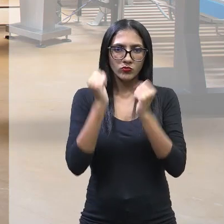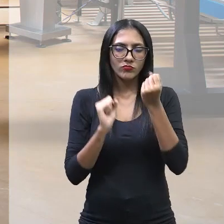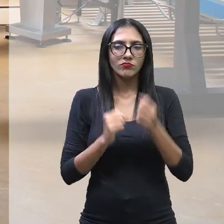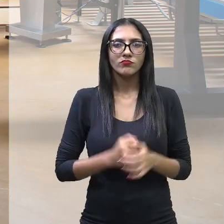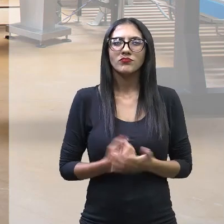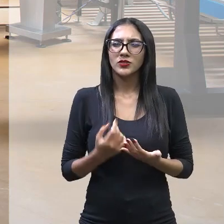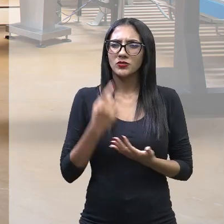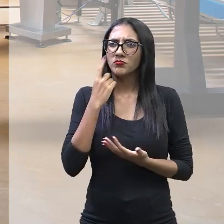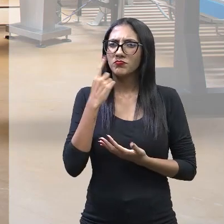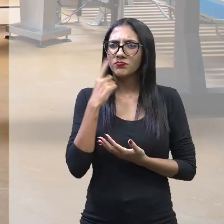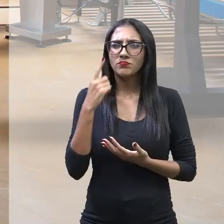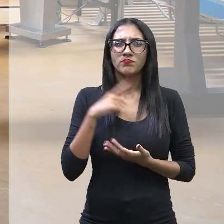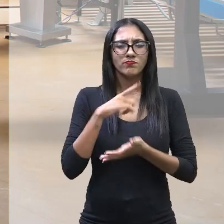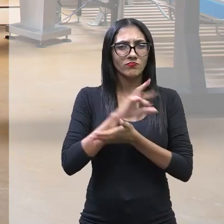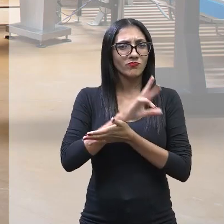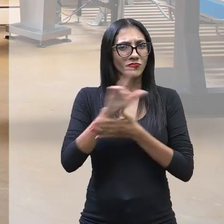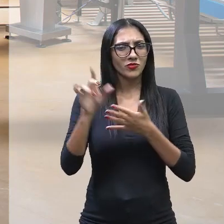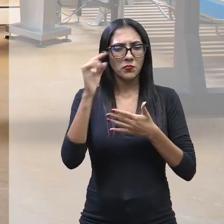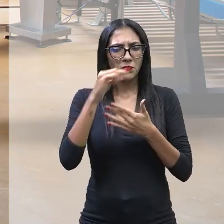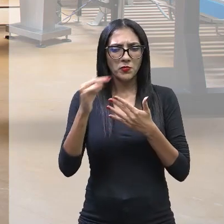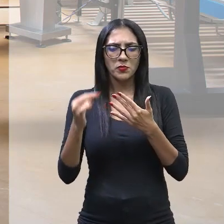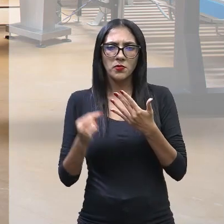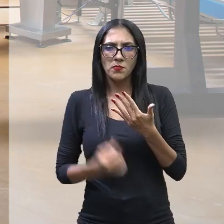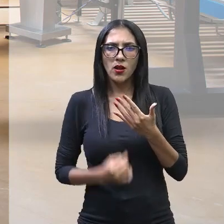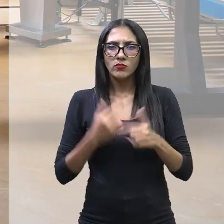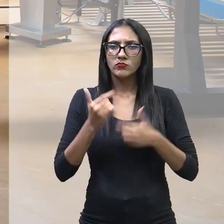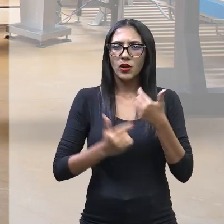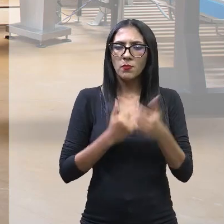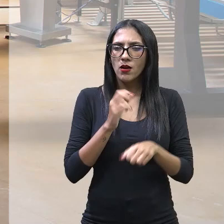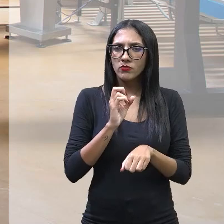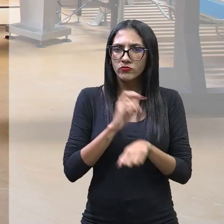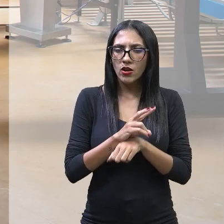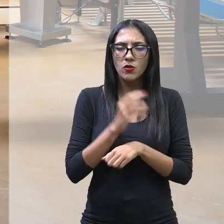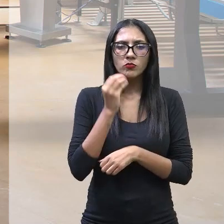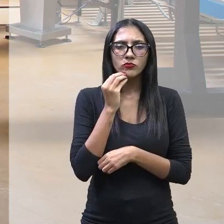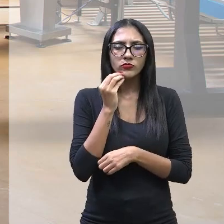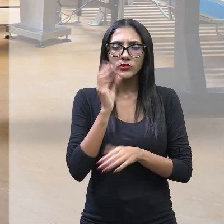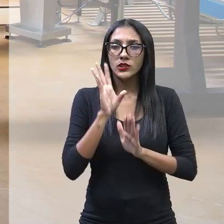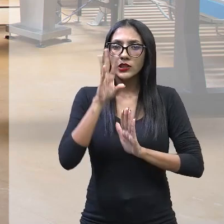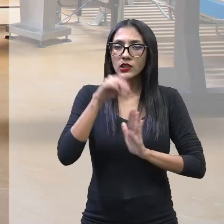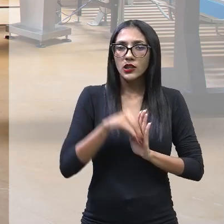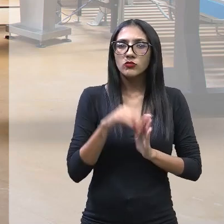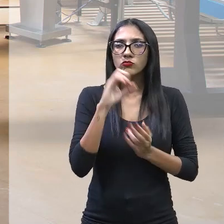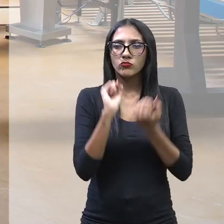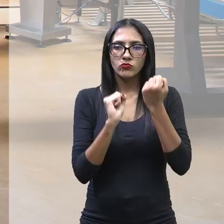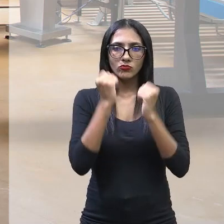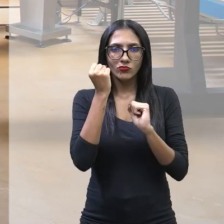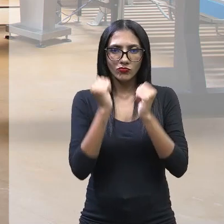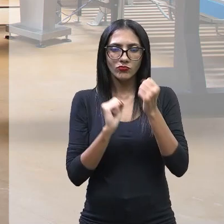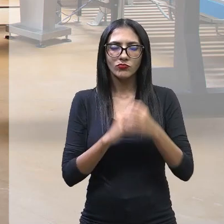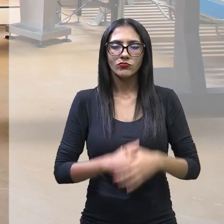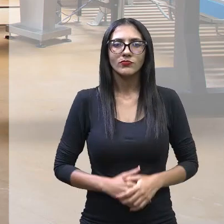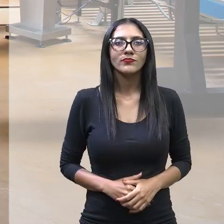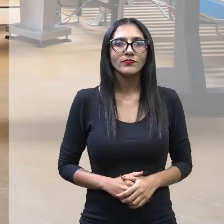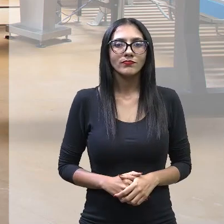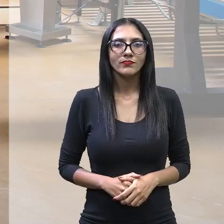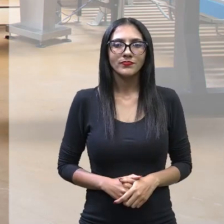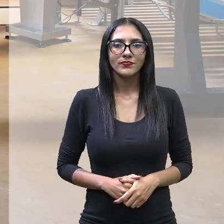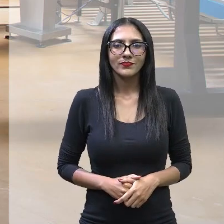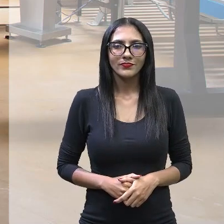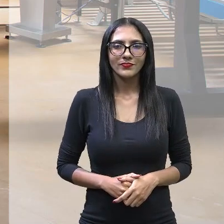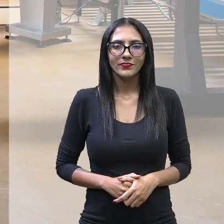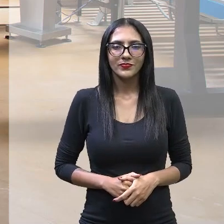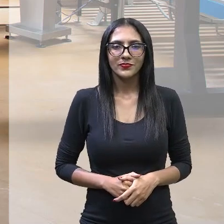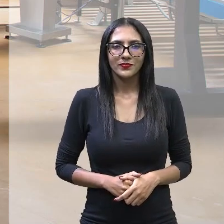quantas ocupações existem dentro desse mercado, desse trabalho, né, dessa atividade econômica que é a indústria. Exatamente. E